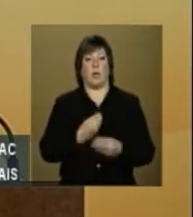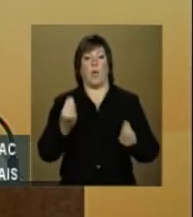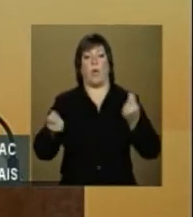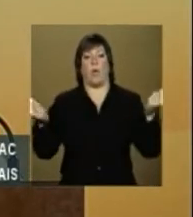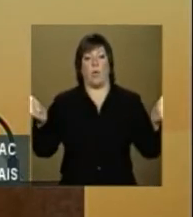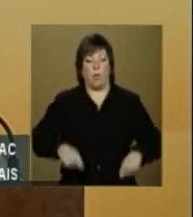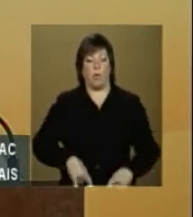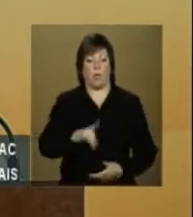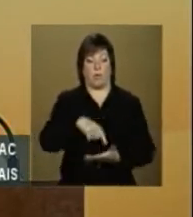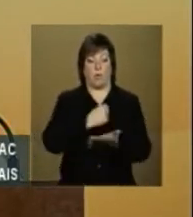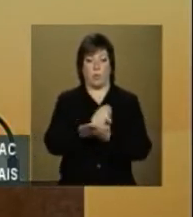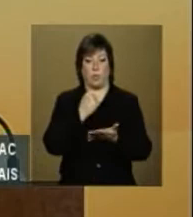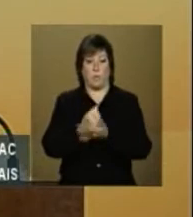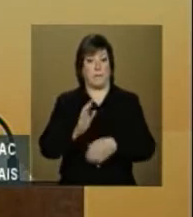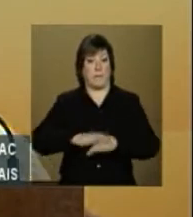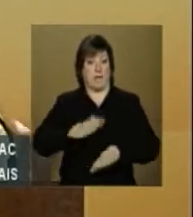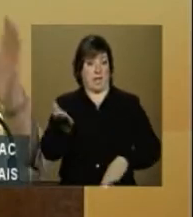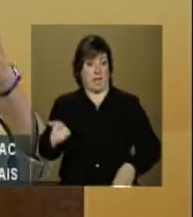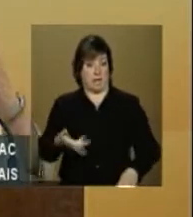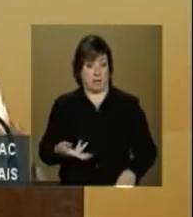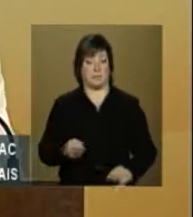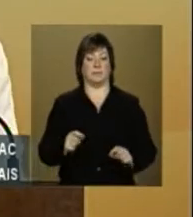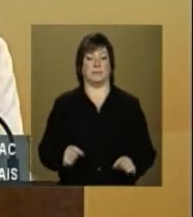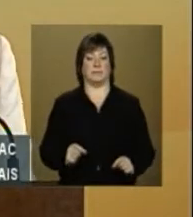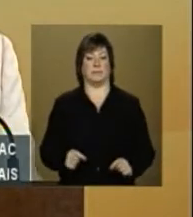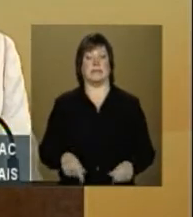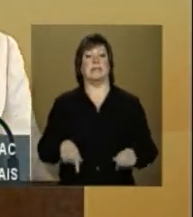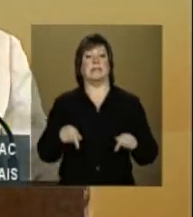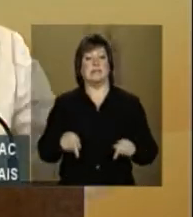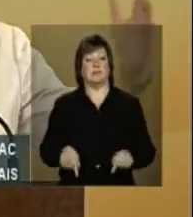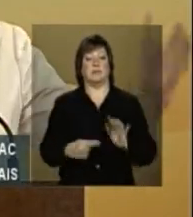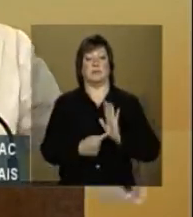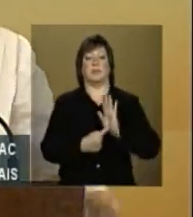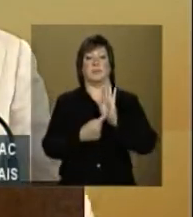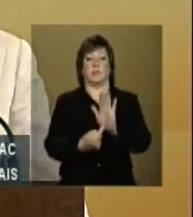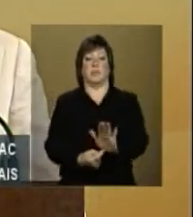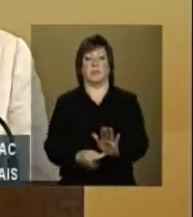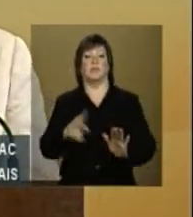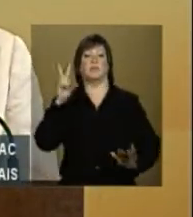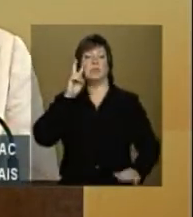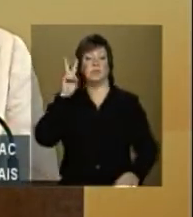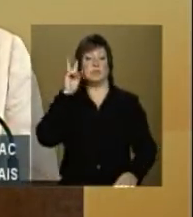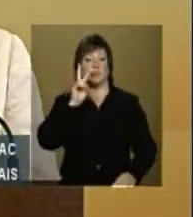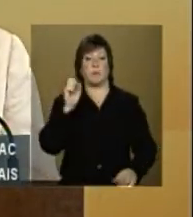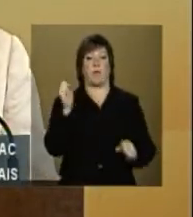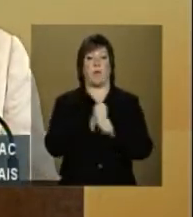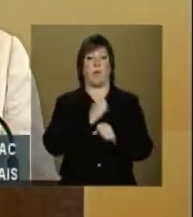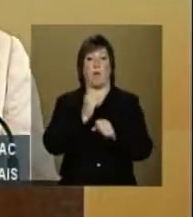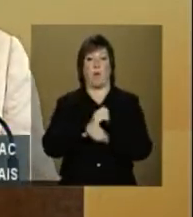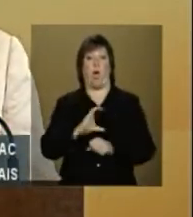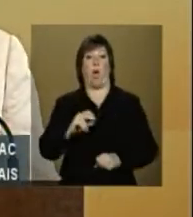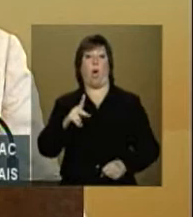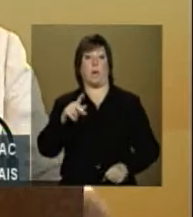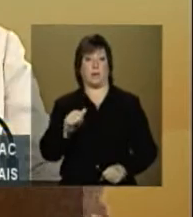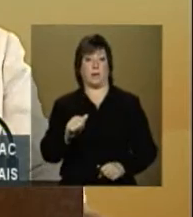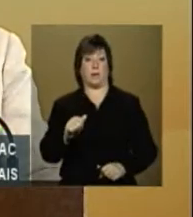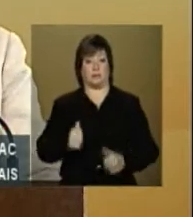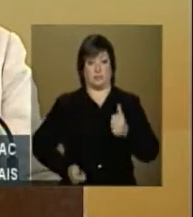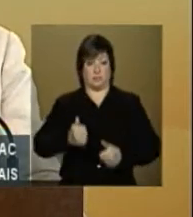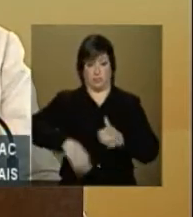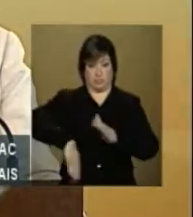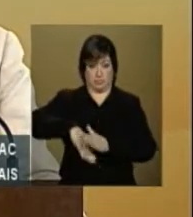de contratação e maior rapidez, o que foi demonstrado no que se refere às obras da Copa e